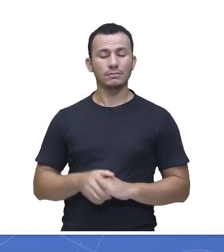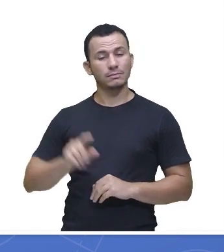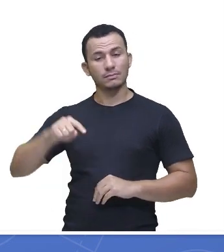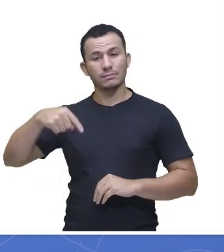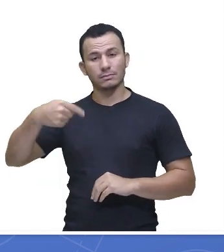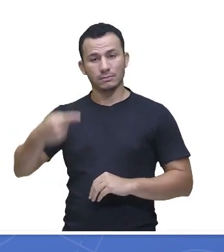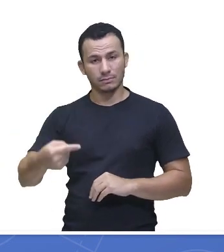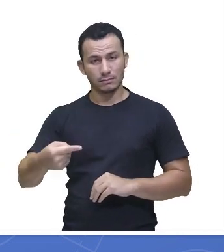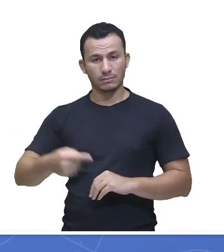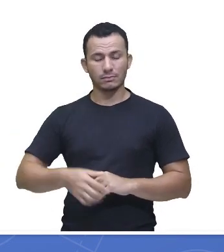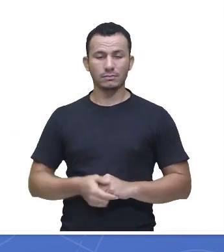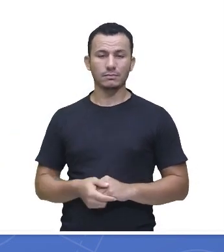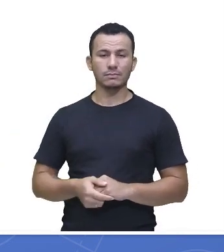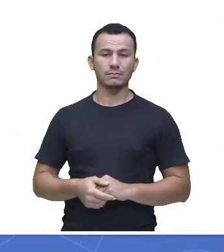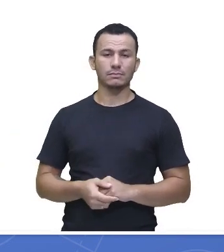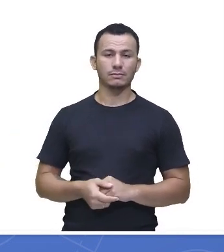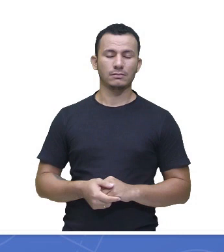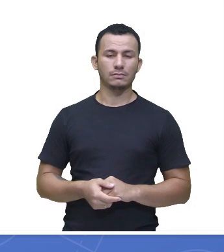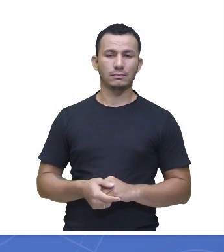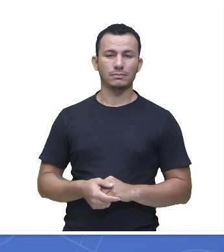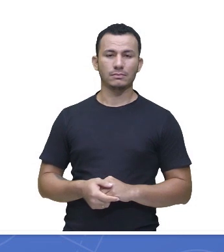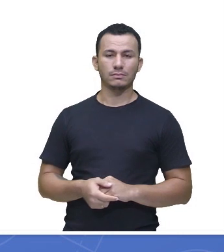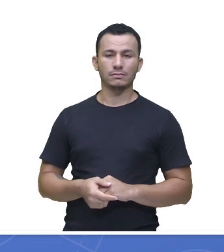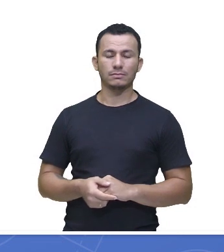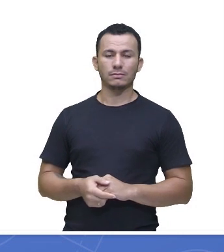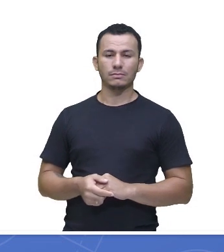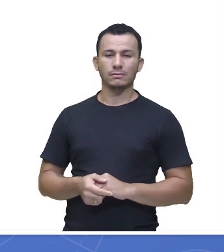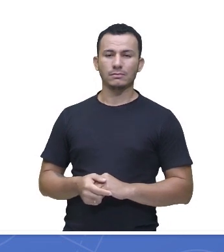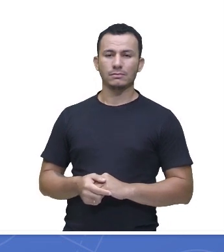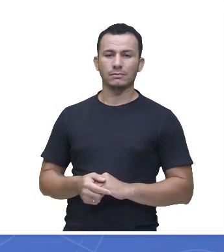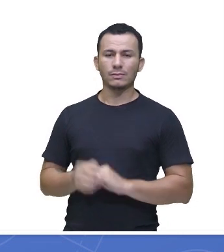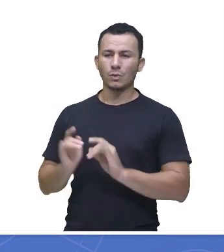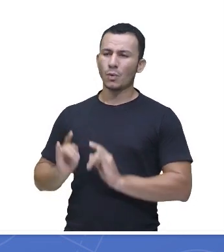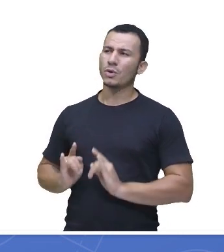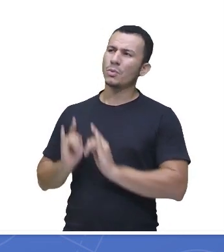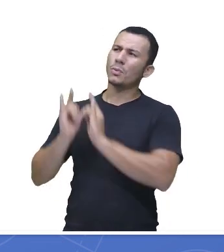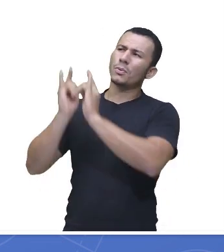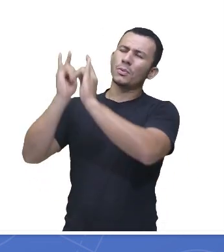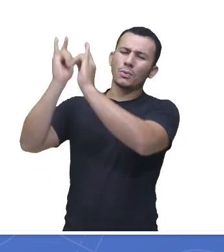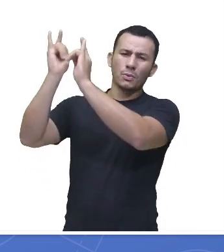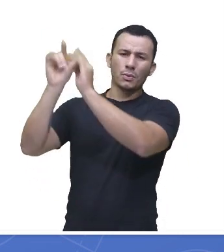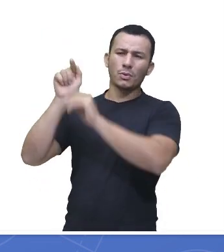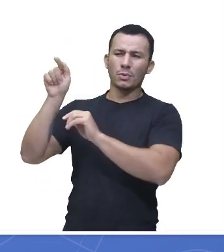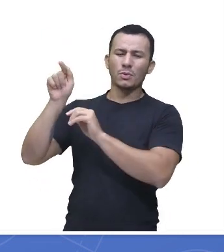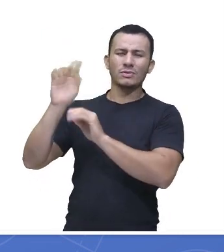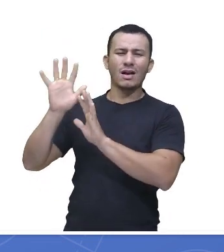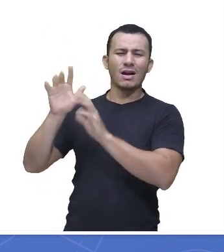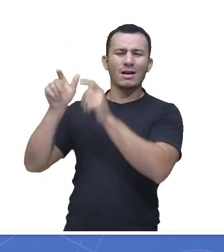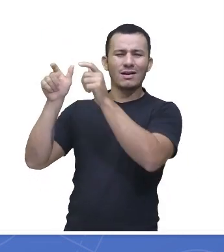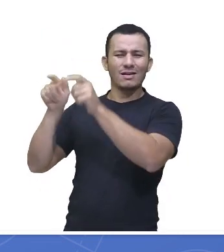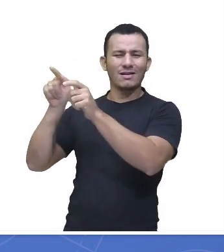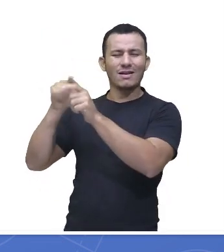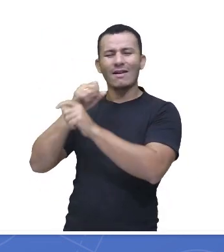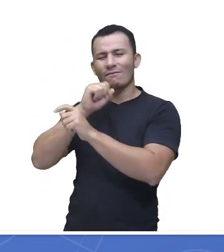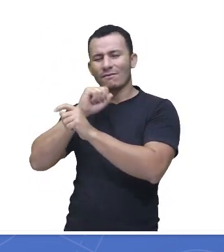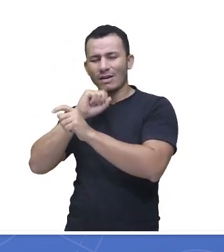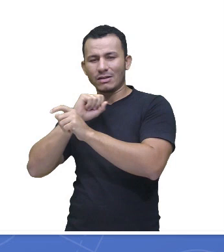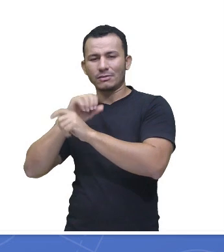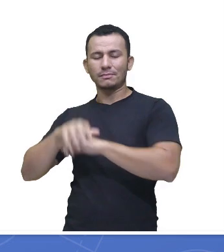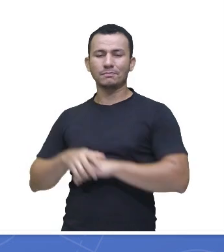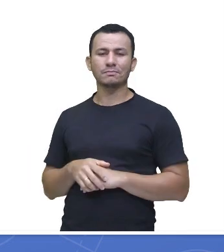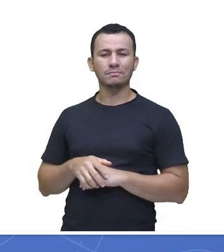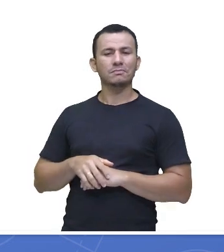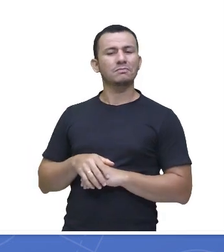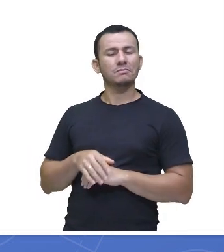depois, na torre do convento velho, o que que nós fazíamos, né? Quase